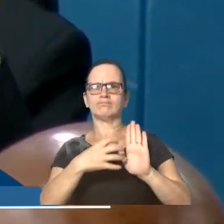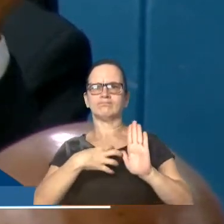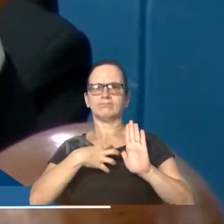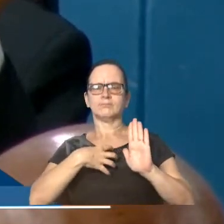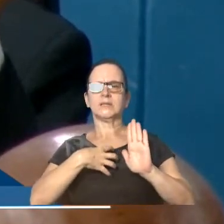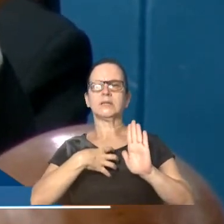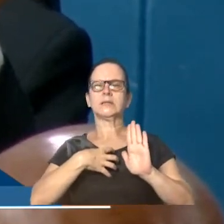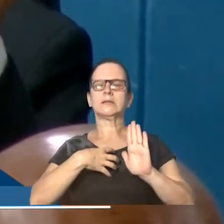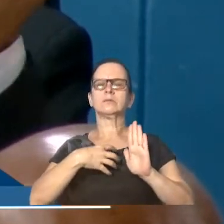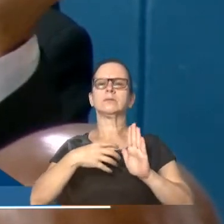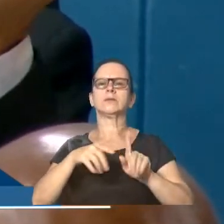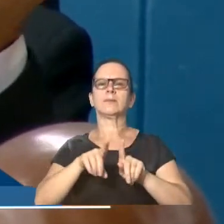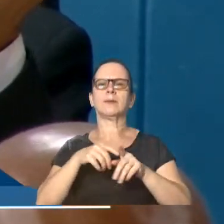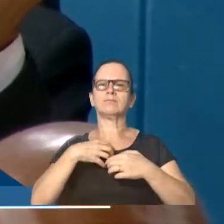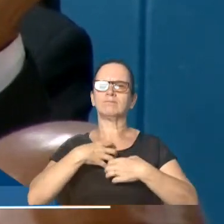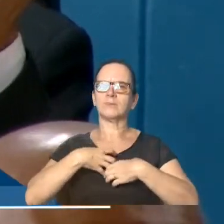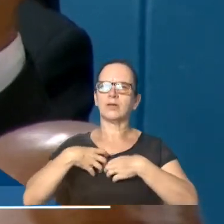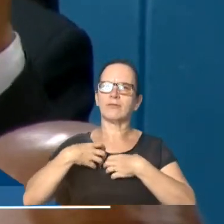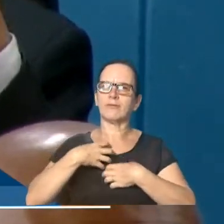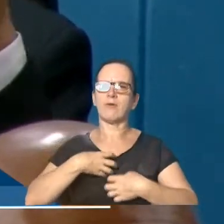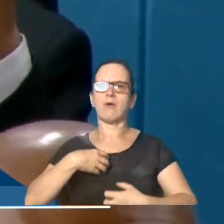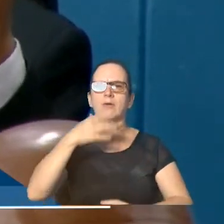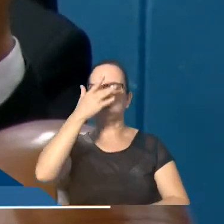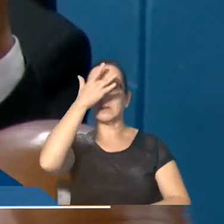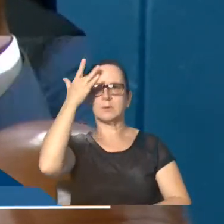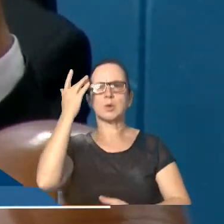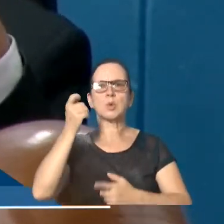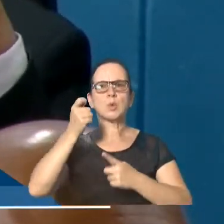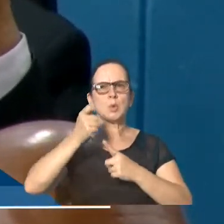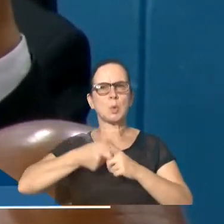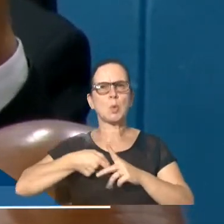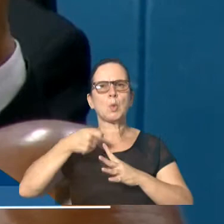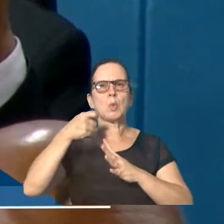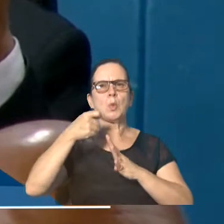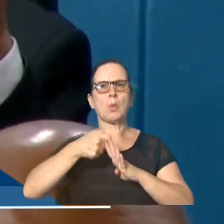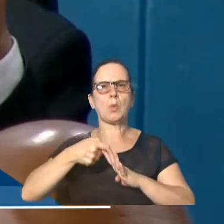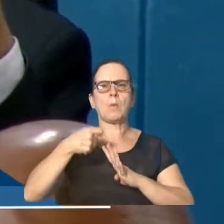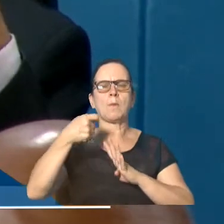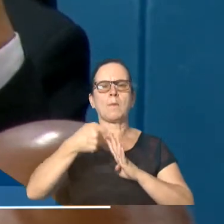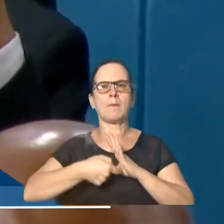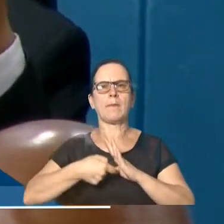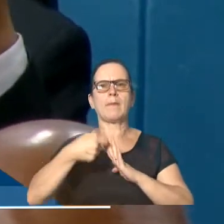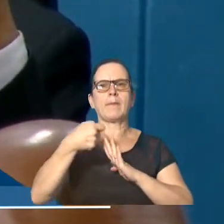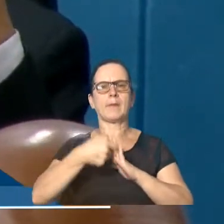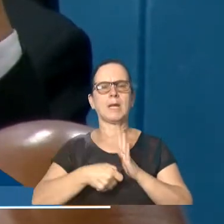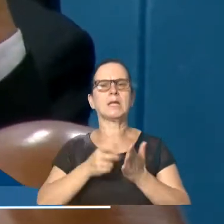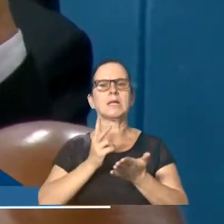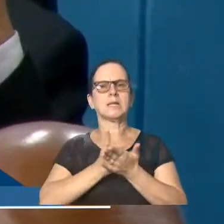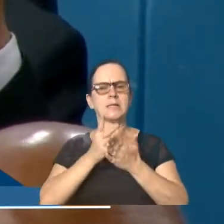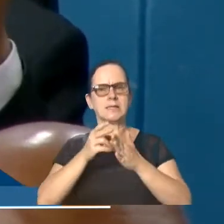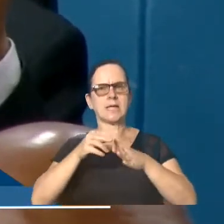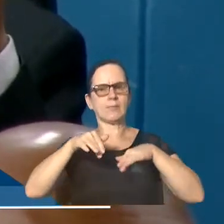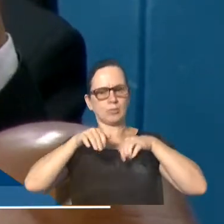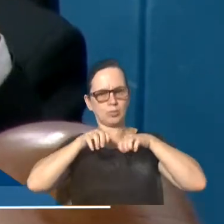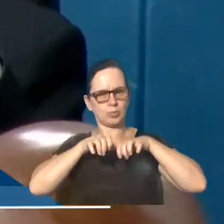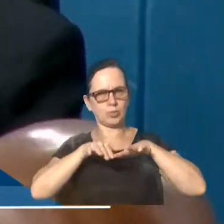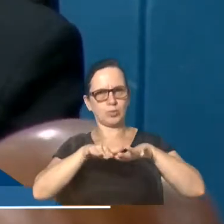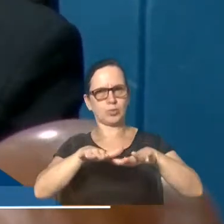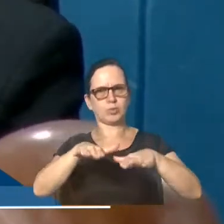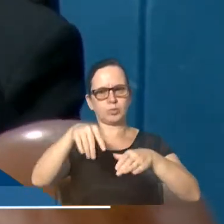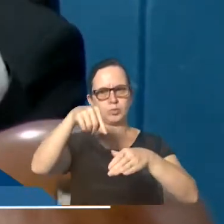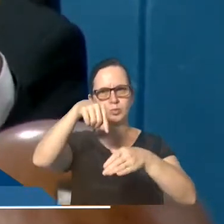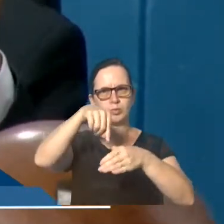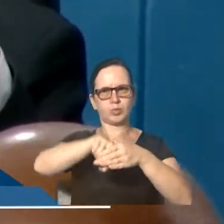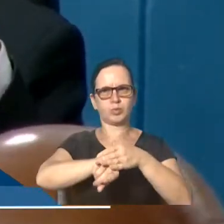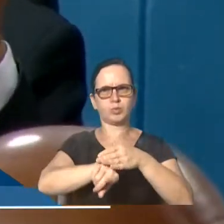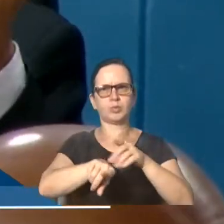de revolta dos moradores que todo mês passam por esse problema de ruas esburacadas,